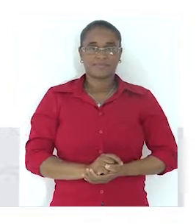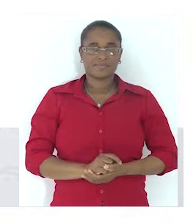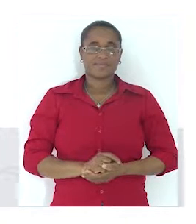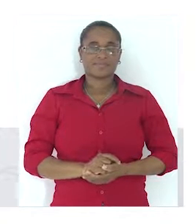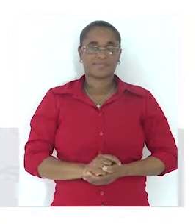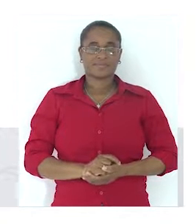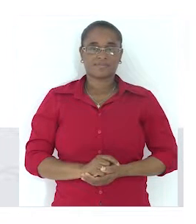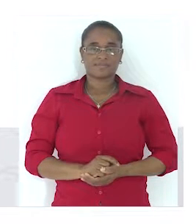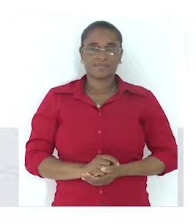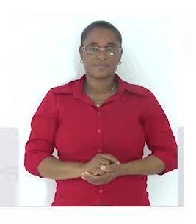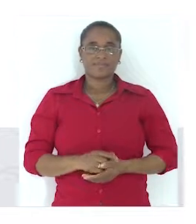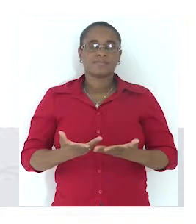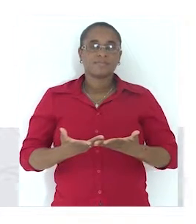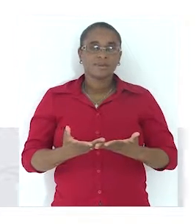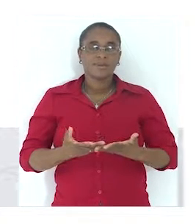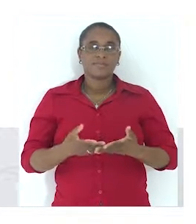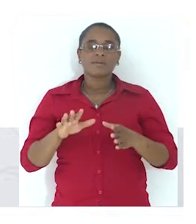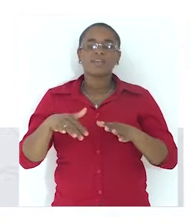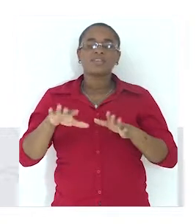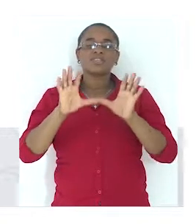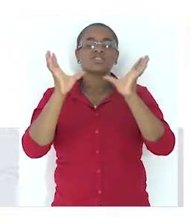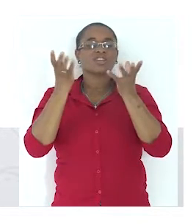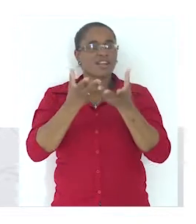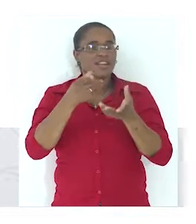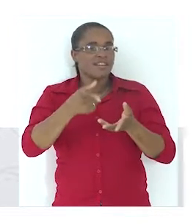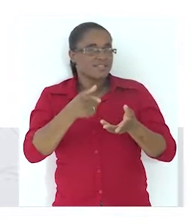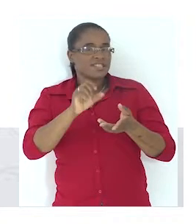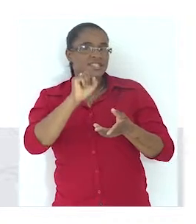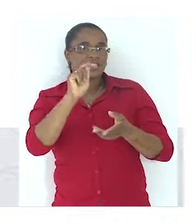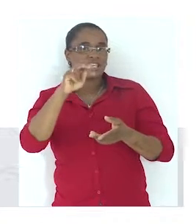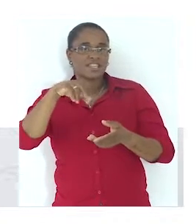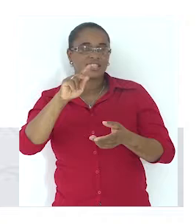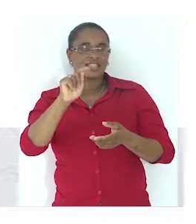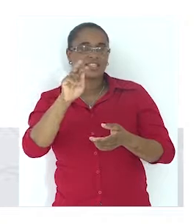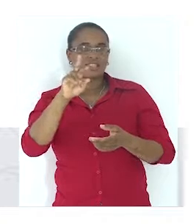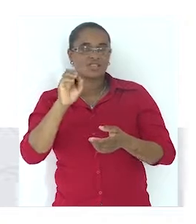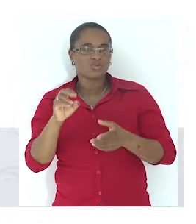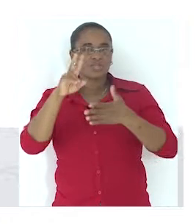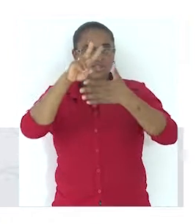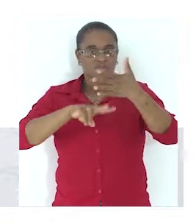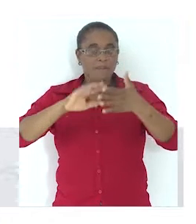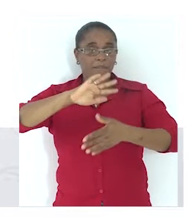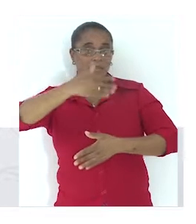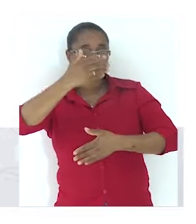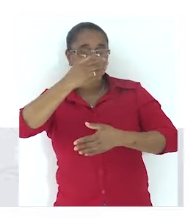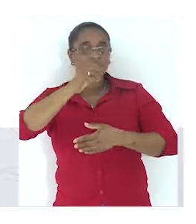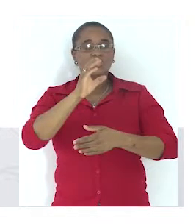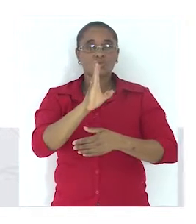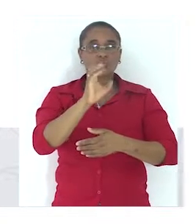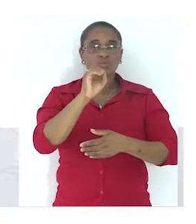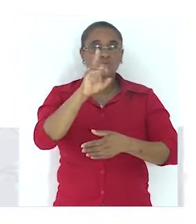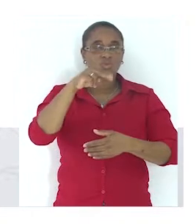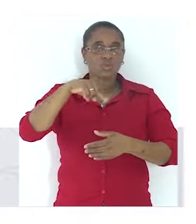Portanto, de maneira geral, essa linha de géneros textuais, principalmente o jornalístico, tem